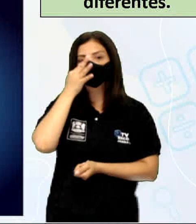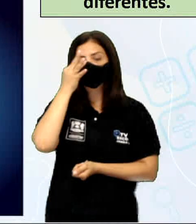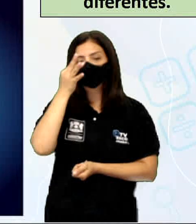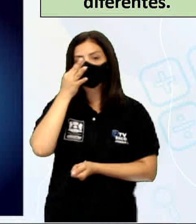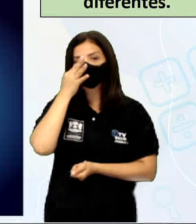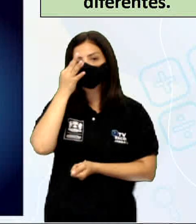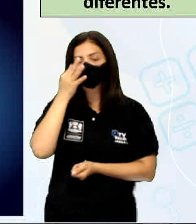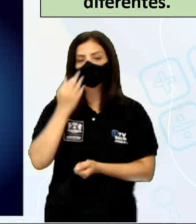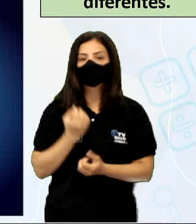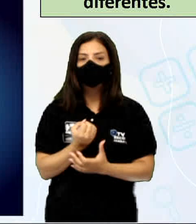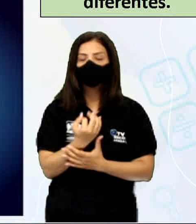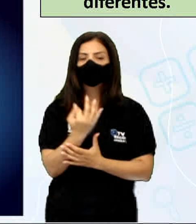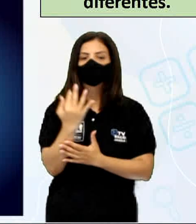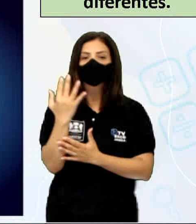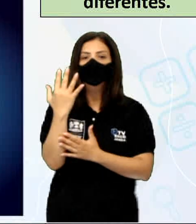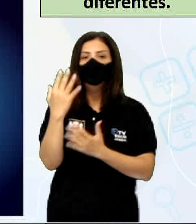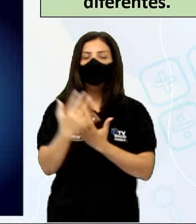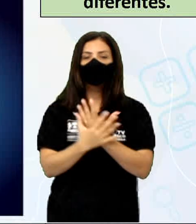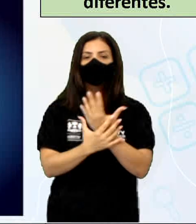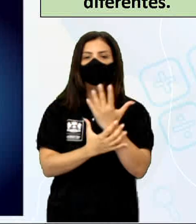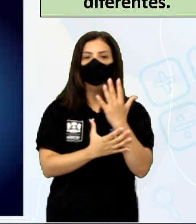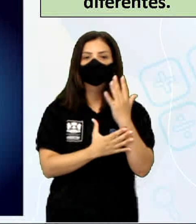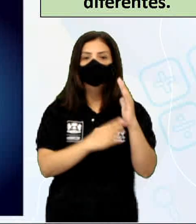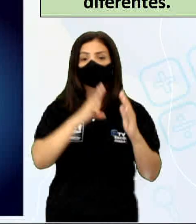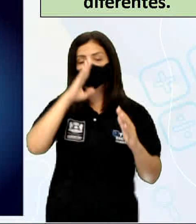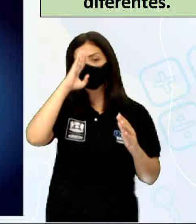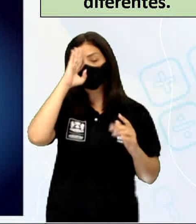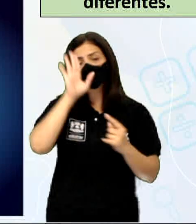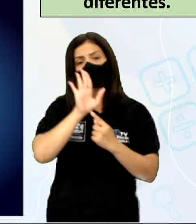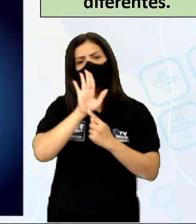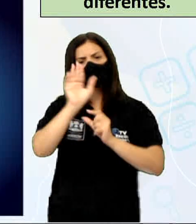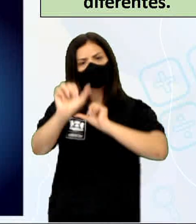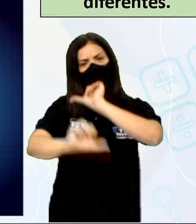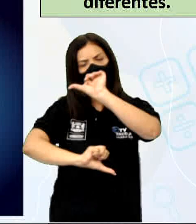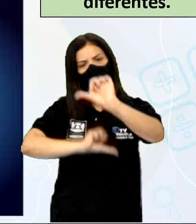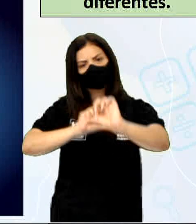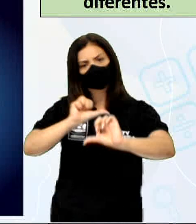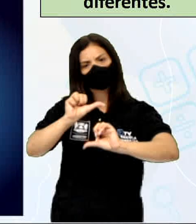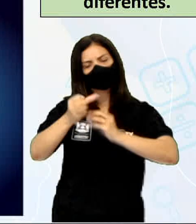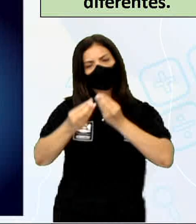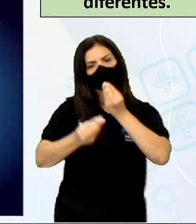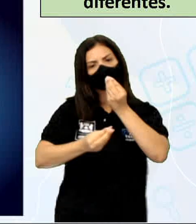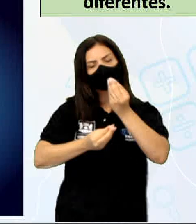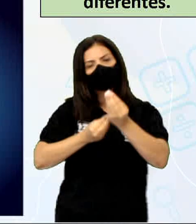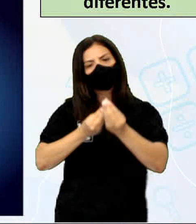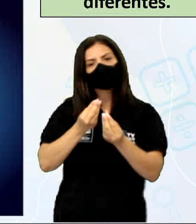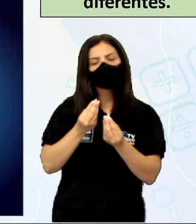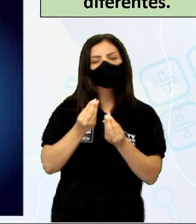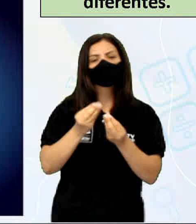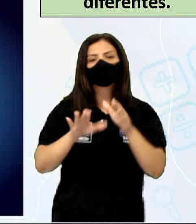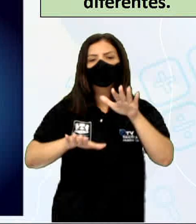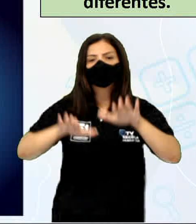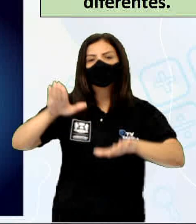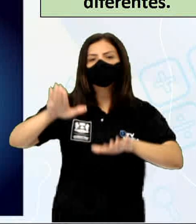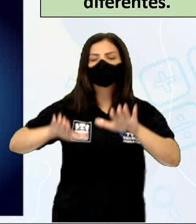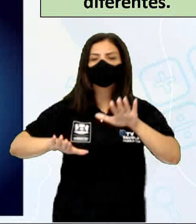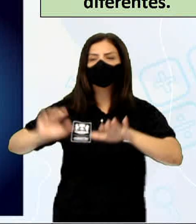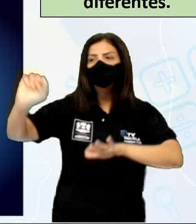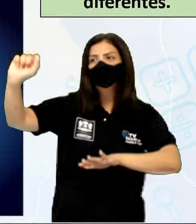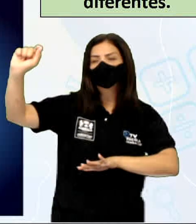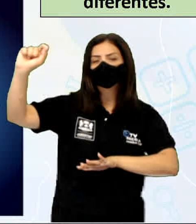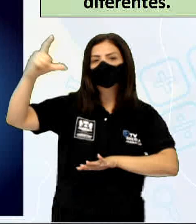os vegetais são os principais a demonstrarem mudanças de comportamento em relação a